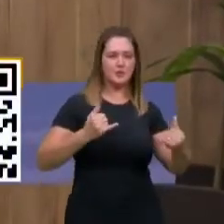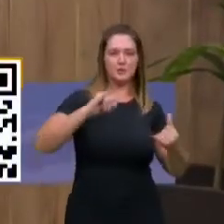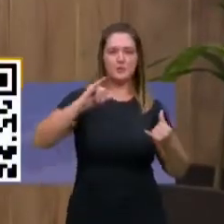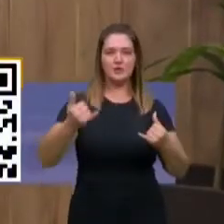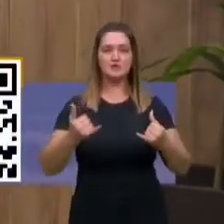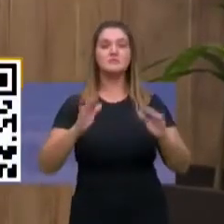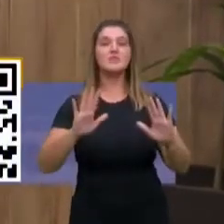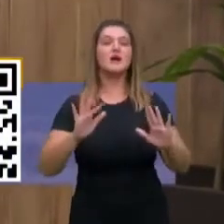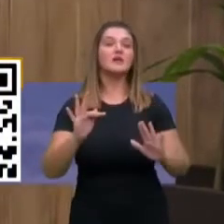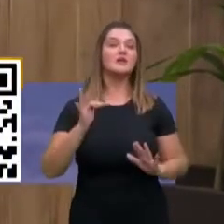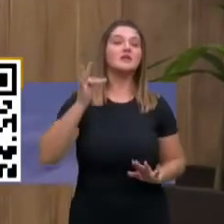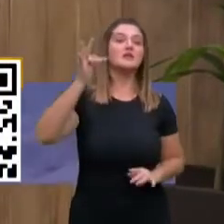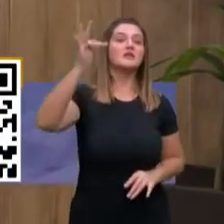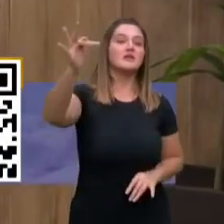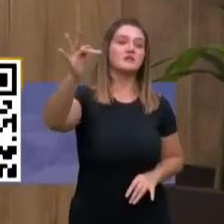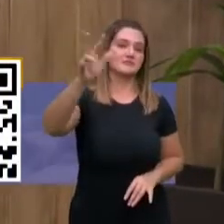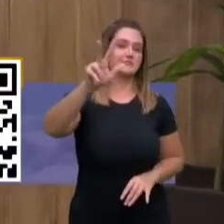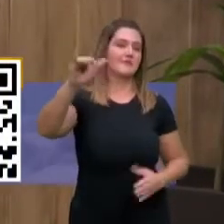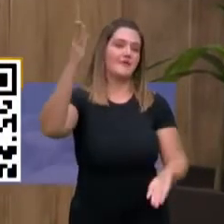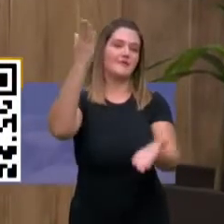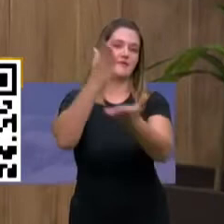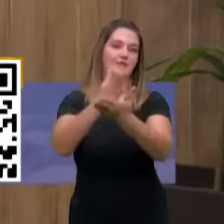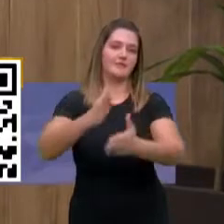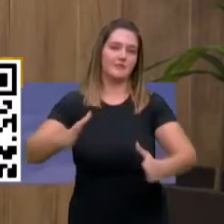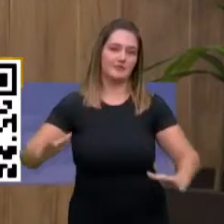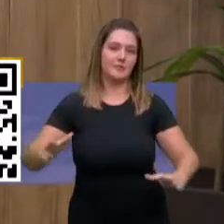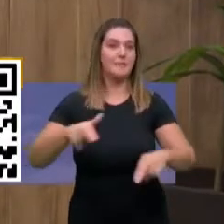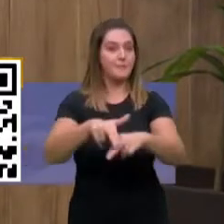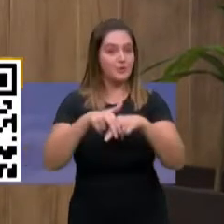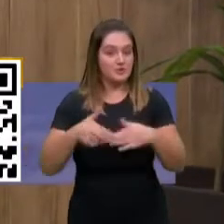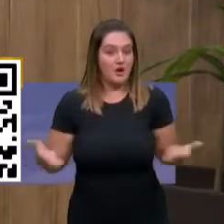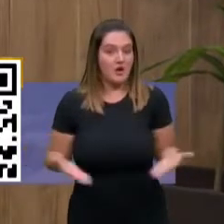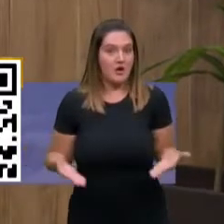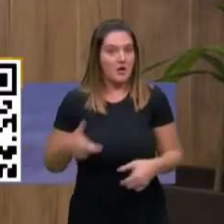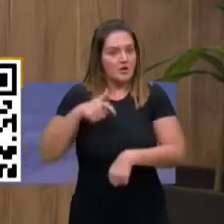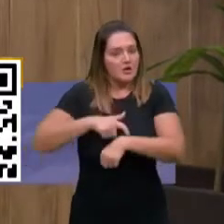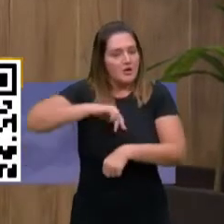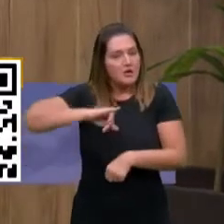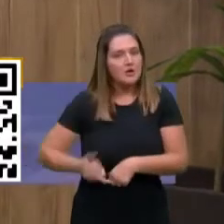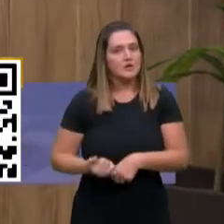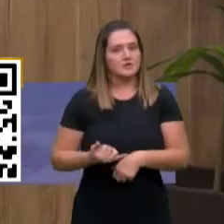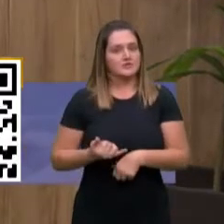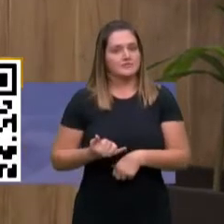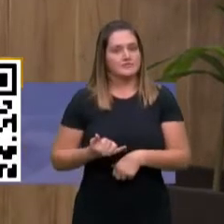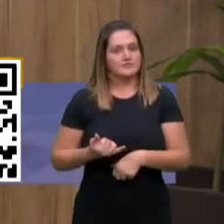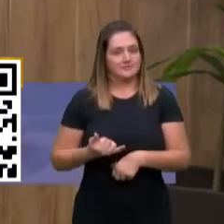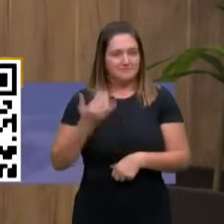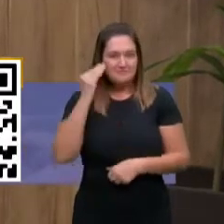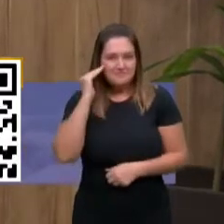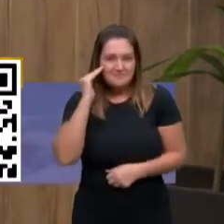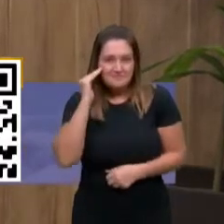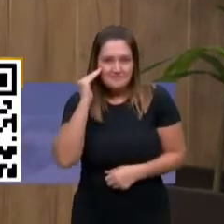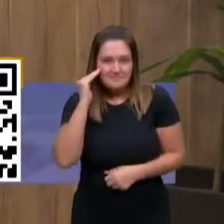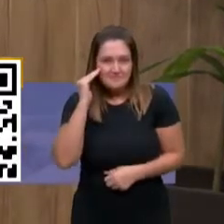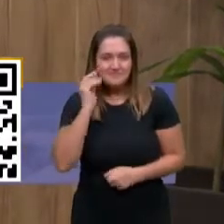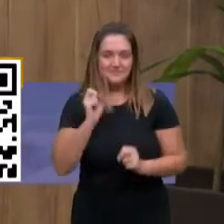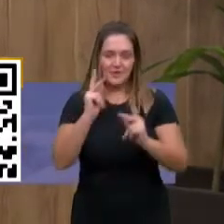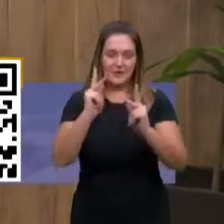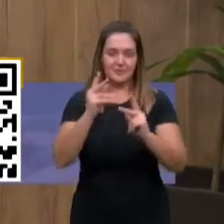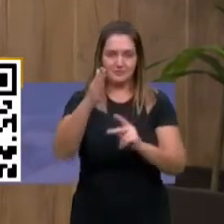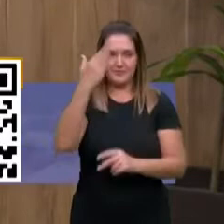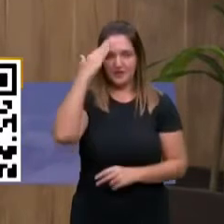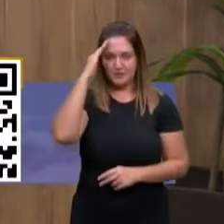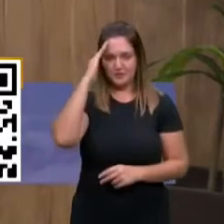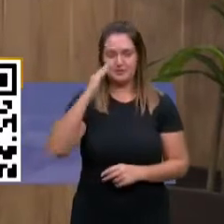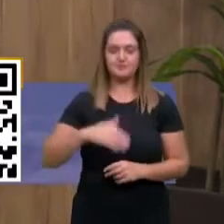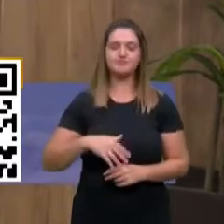chegar uma hora que essas chances irão acabar. Por isso, temos que aproveitá-las agora mesmo. Entendeu? Ok,